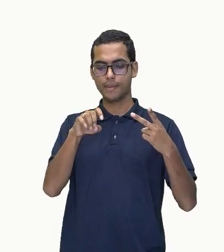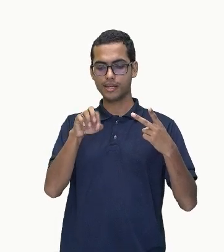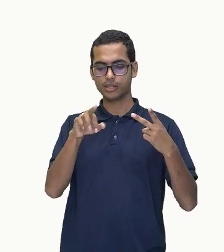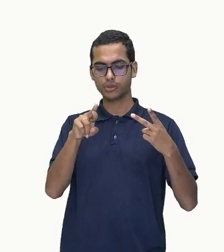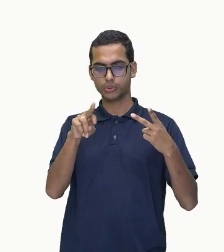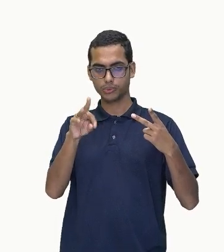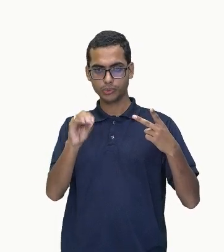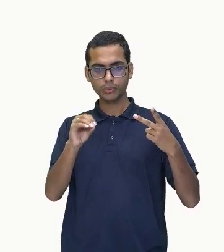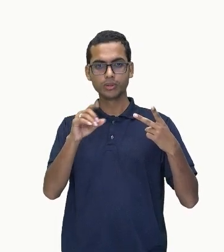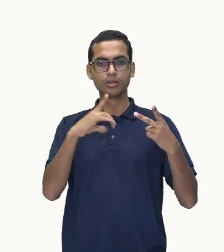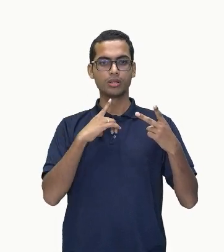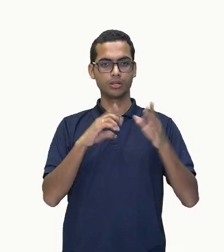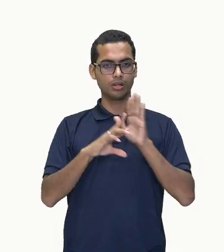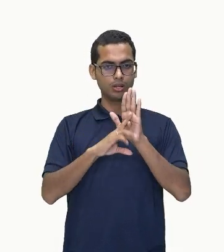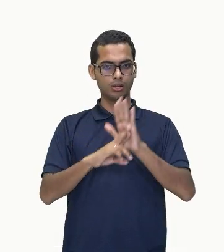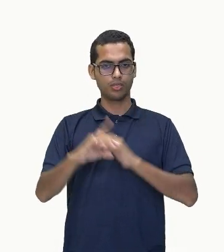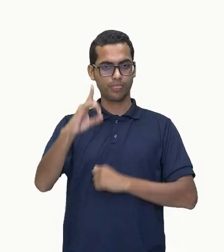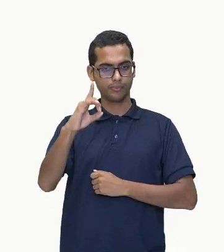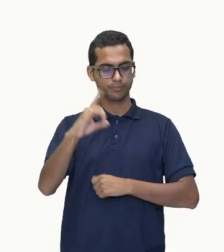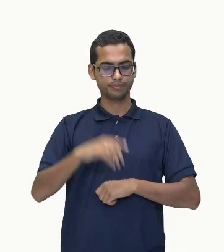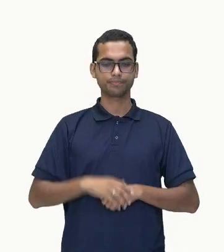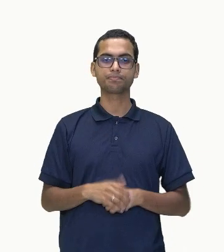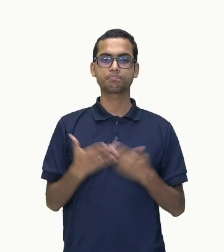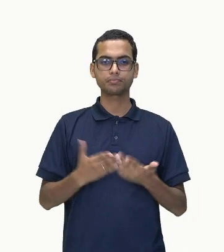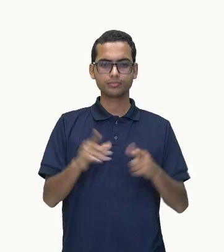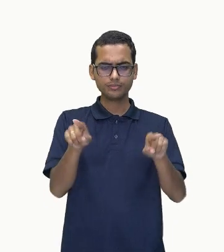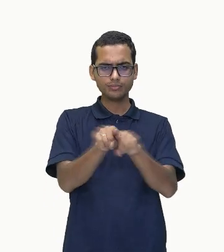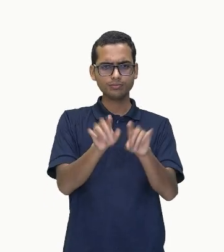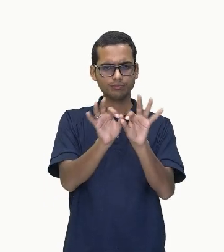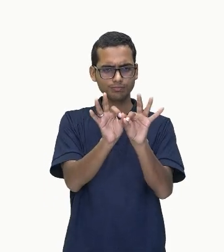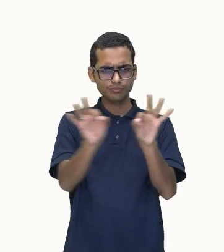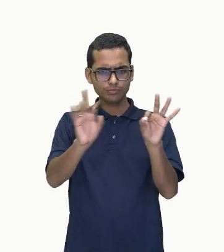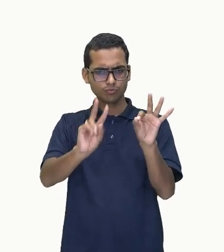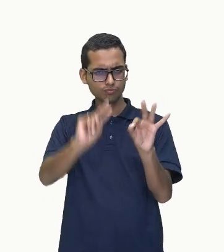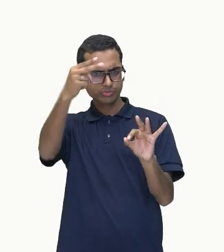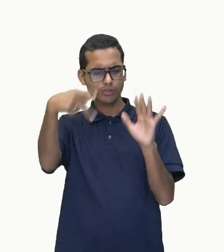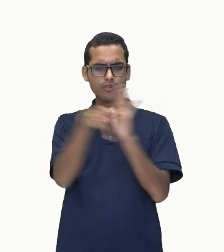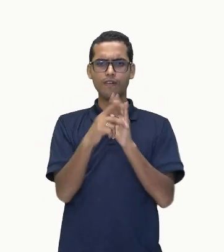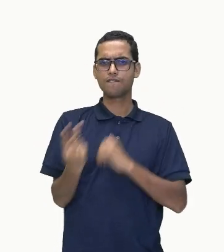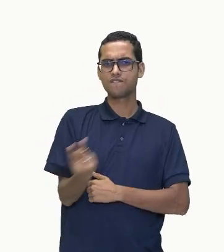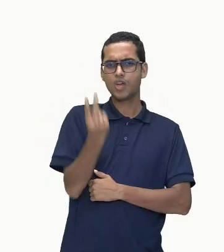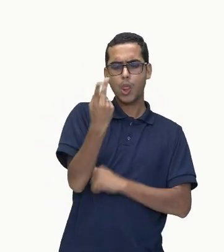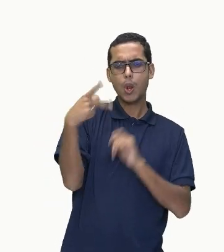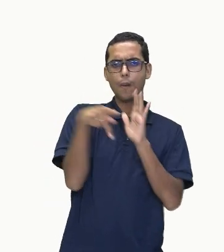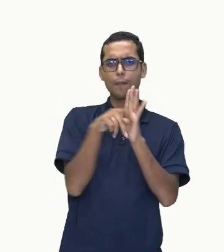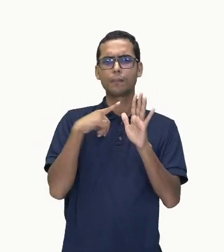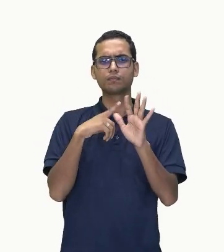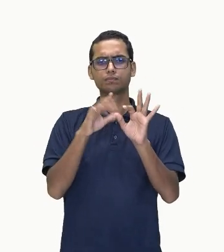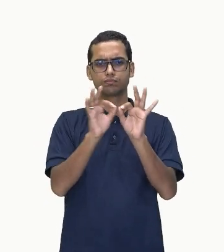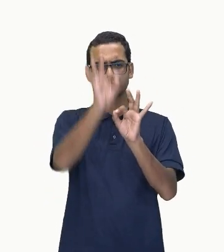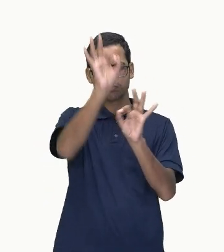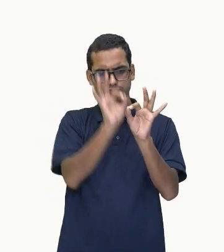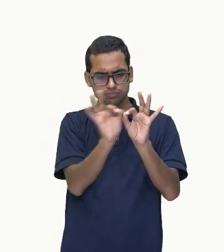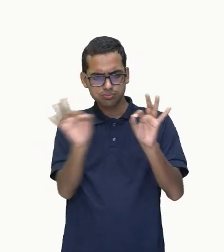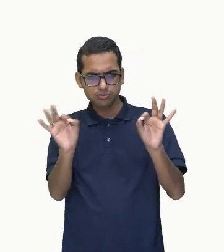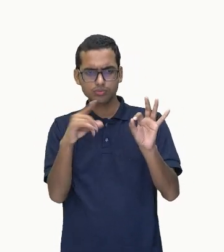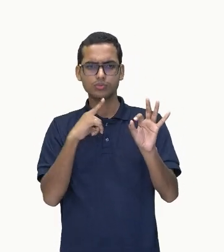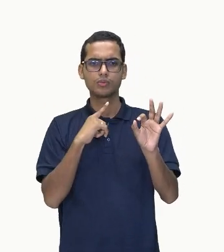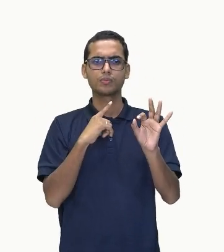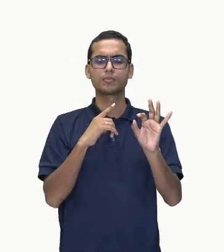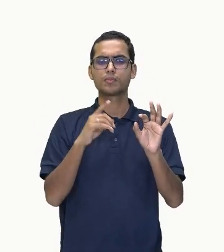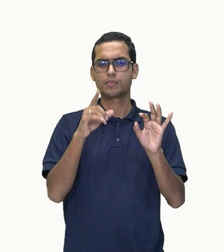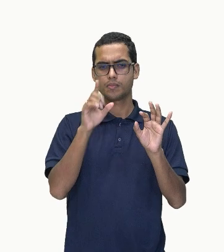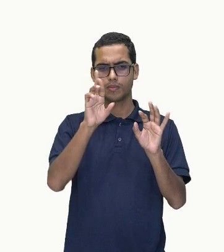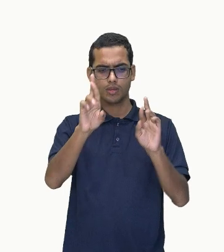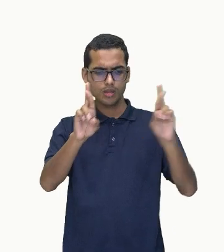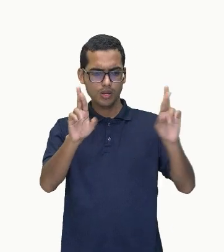ele não é 2 vezes o valor do raio? Diâmetro, 2 vezes o raio, tá? Ou seja, eu tenho um raiozinho aqui,